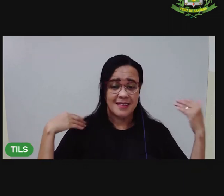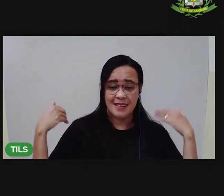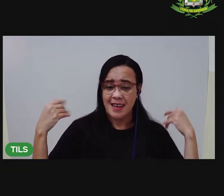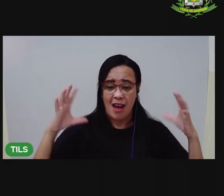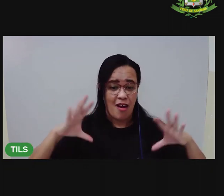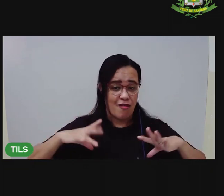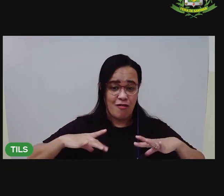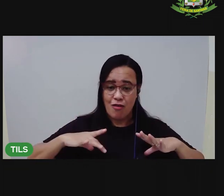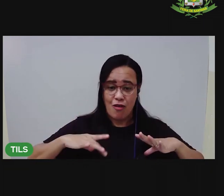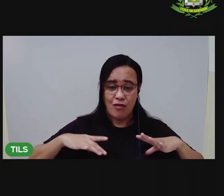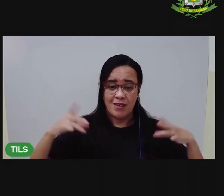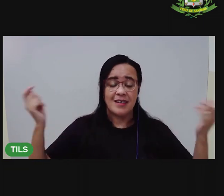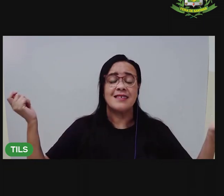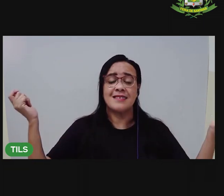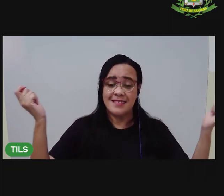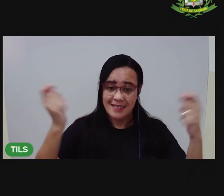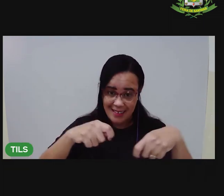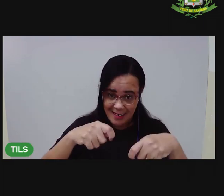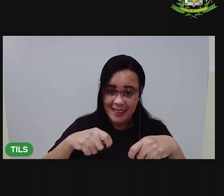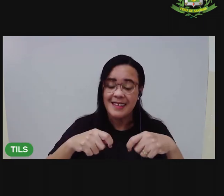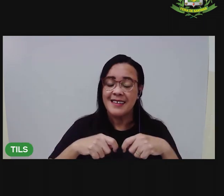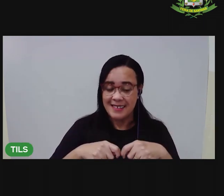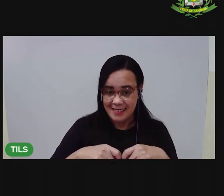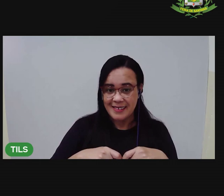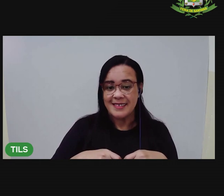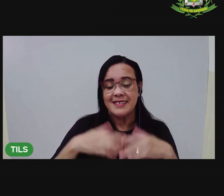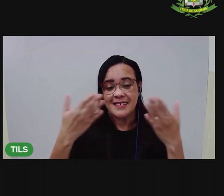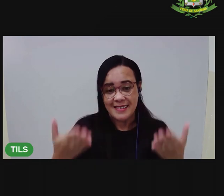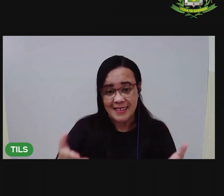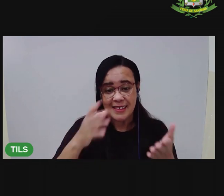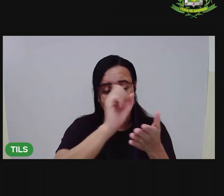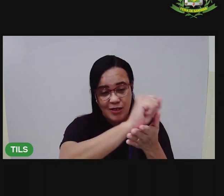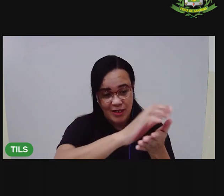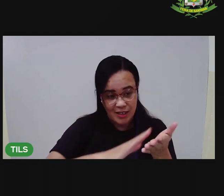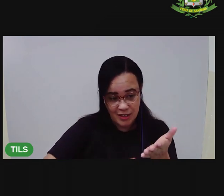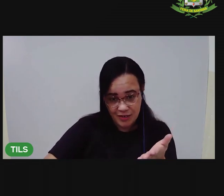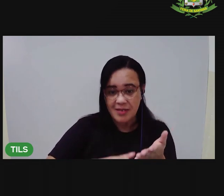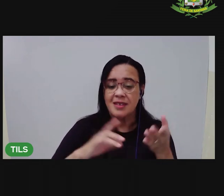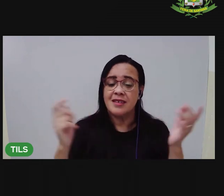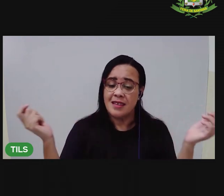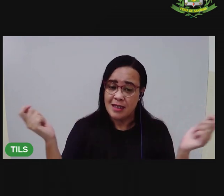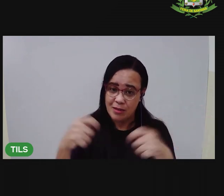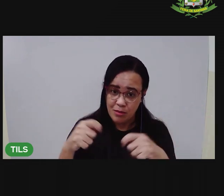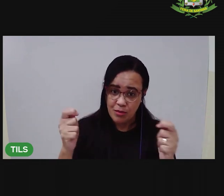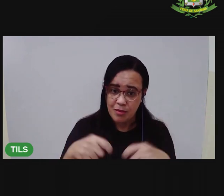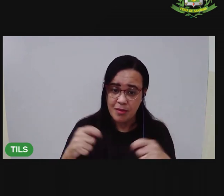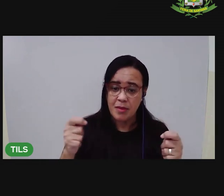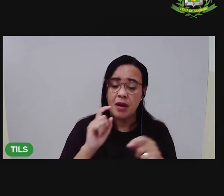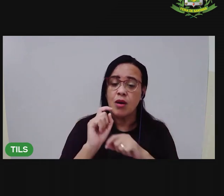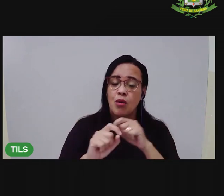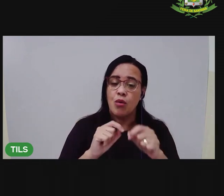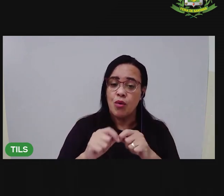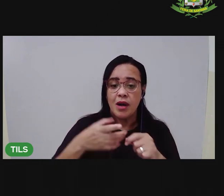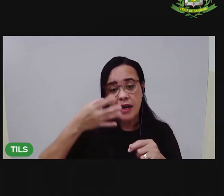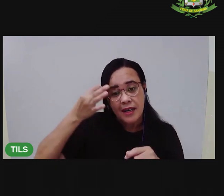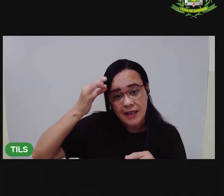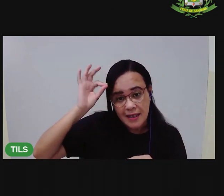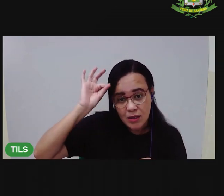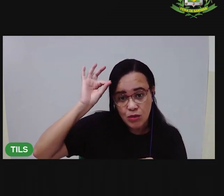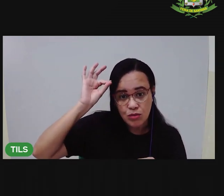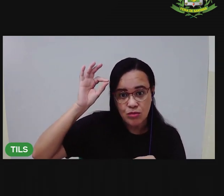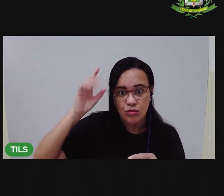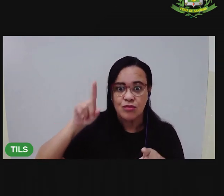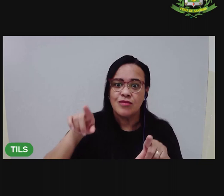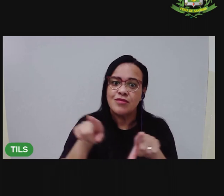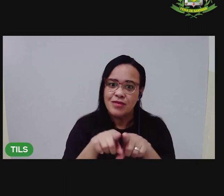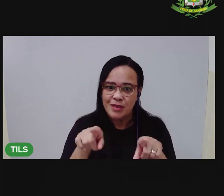folga. Tem atividades de lazer que podem ser feitas com adultos e crianças, como pedalar,